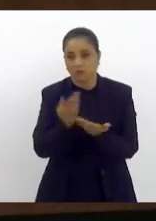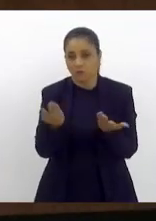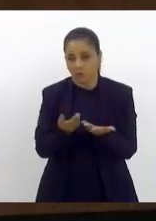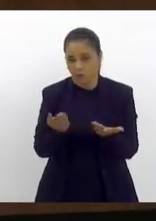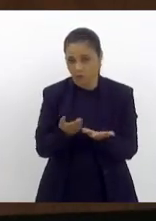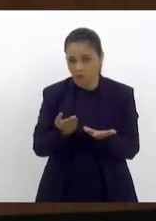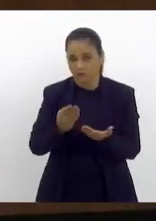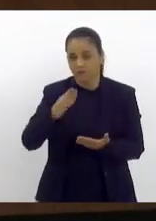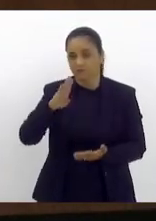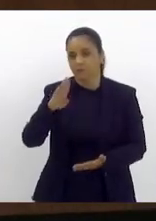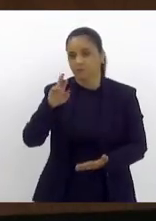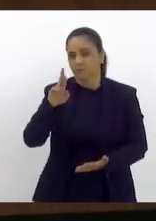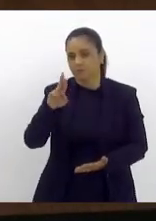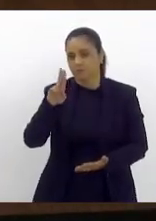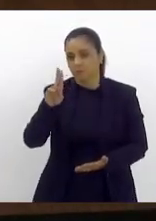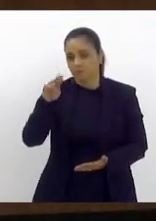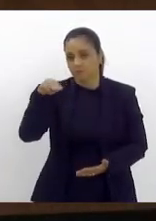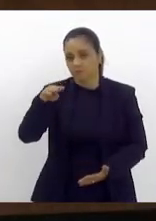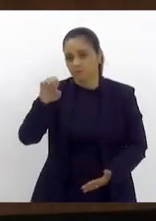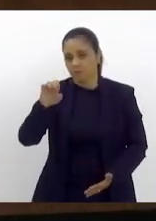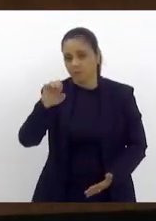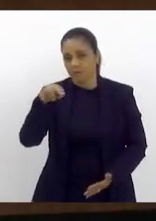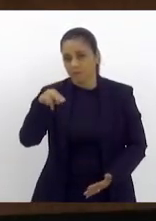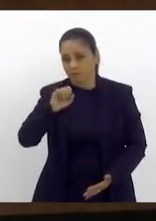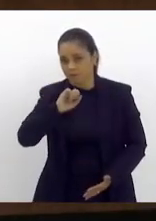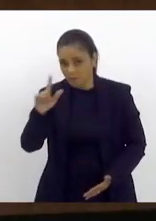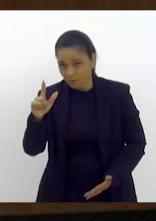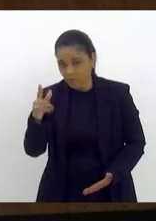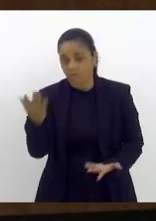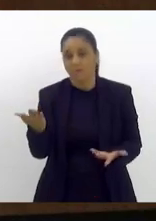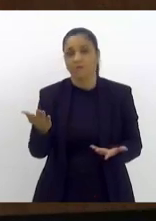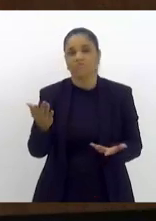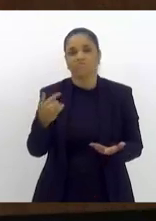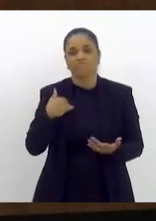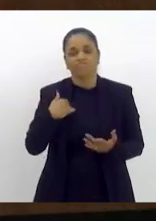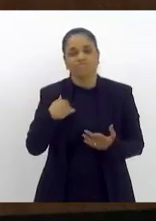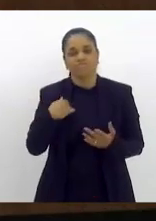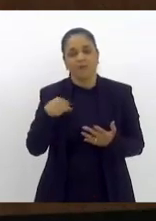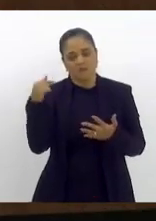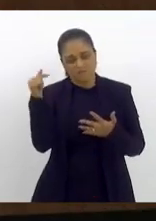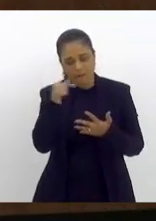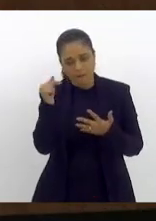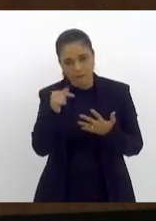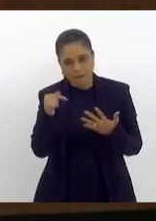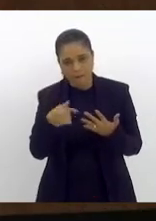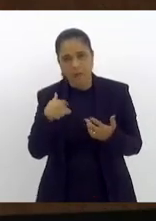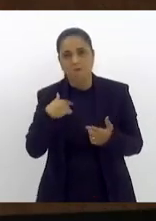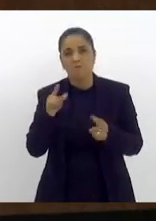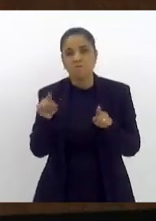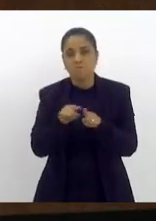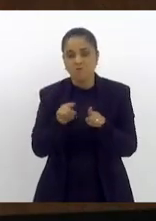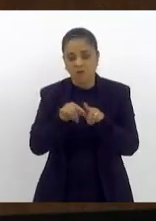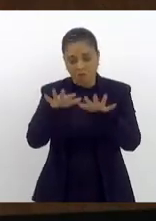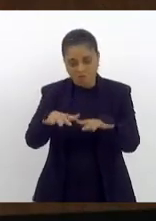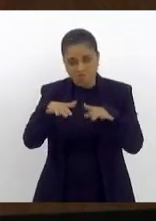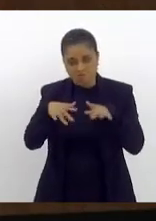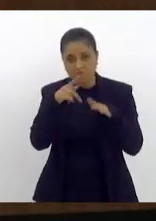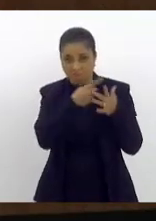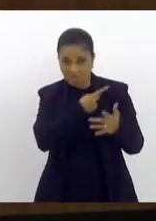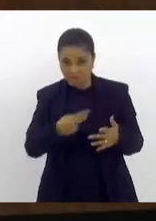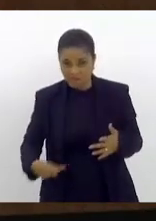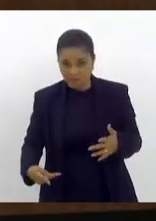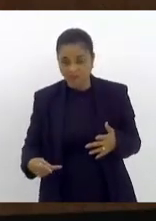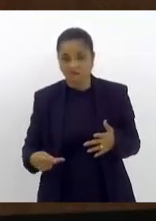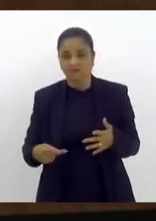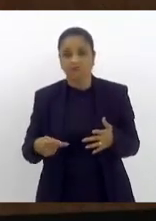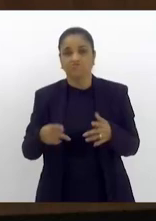Blumenau. E eu queria apontar uma questão que me é muito cara, porque sou presidente da Frente Parlamentar em Defesa